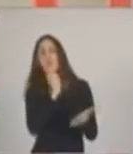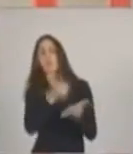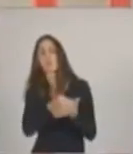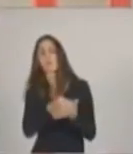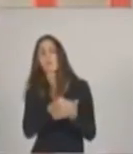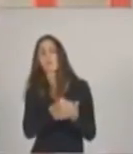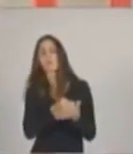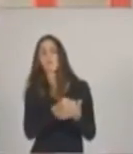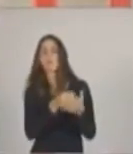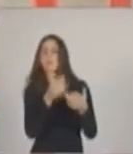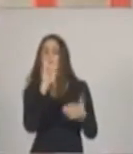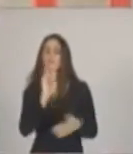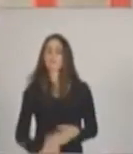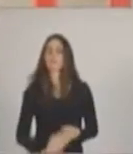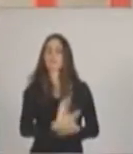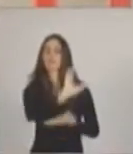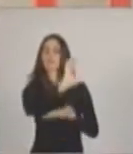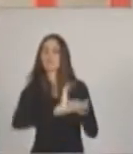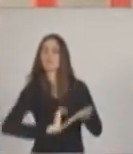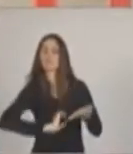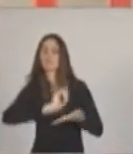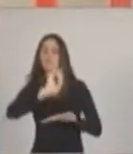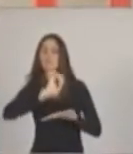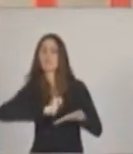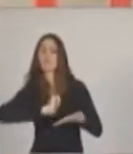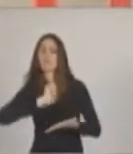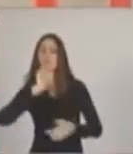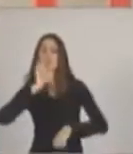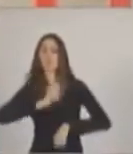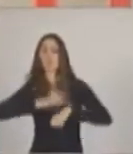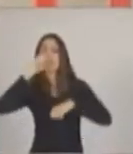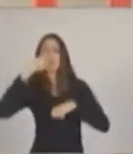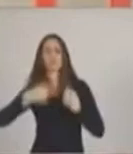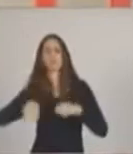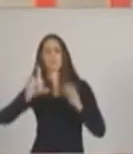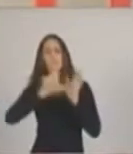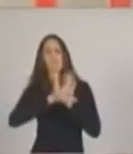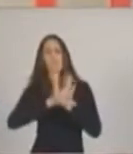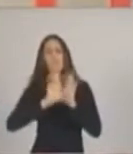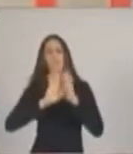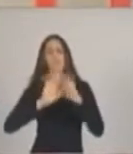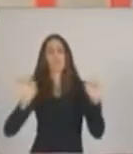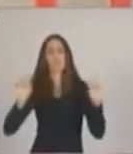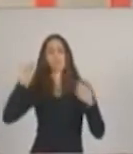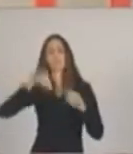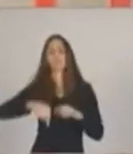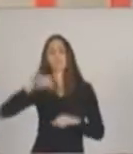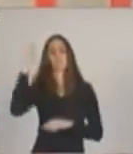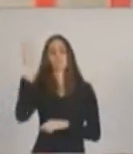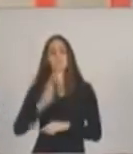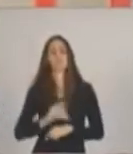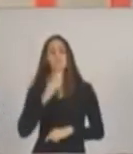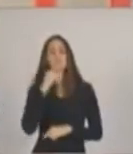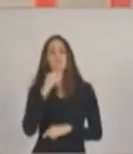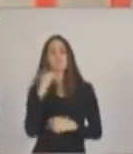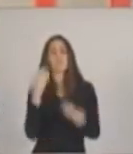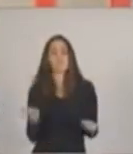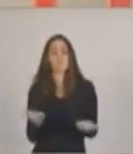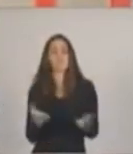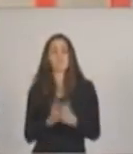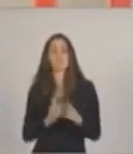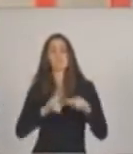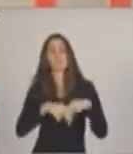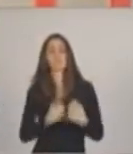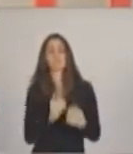direito de receber o dinheiro de volta é imediato, não precisava nem de lei. Mas infelizmente não tem acontecido isso. Por isso que nós